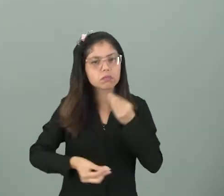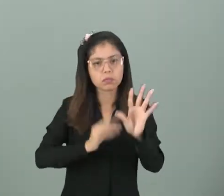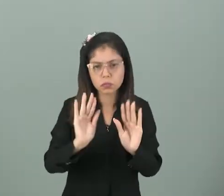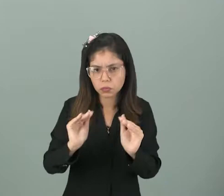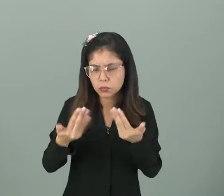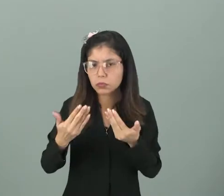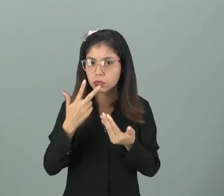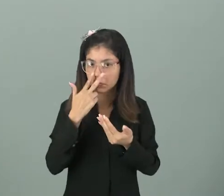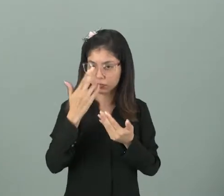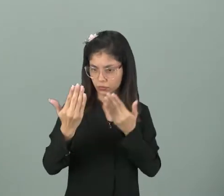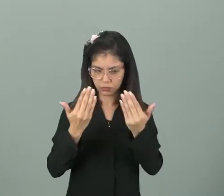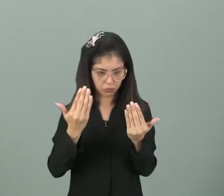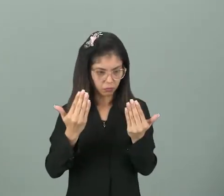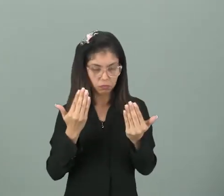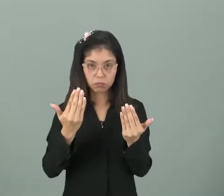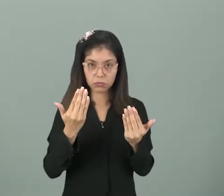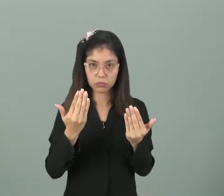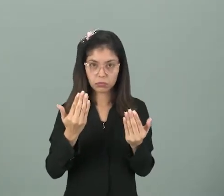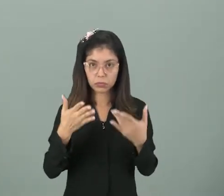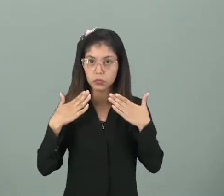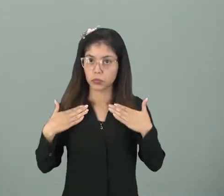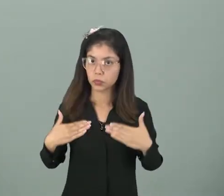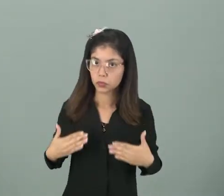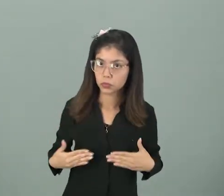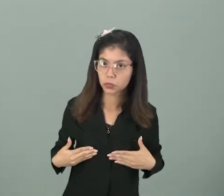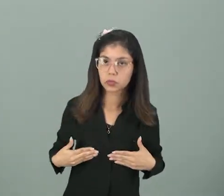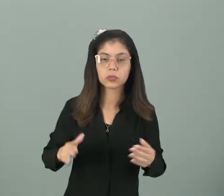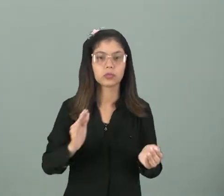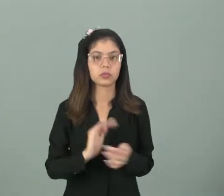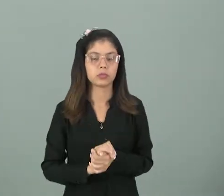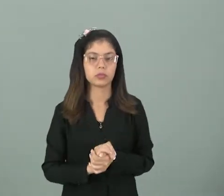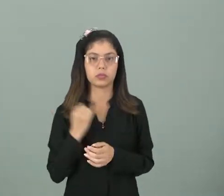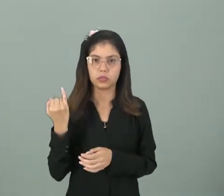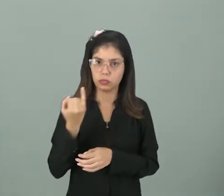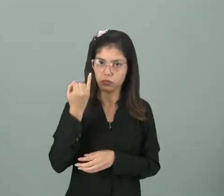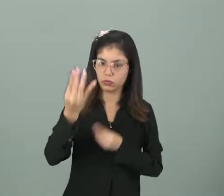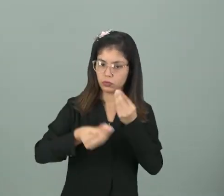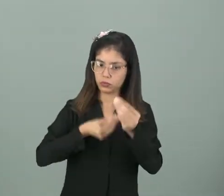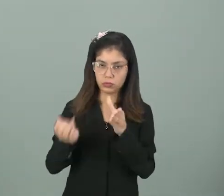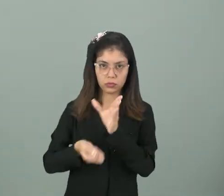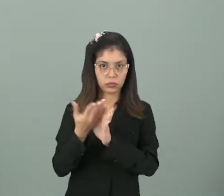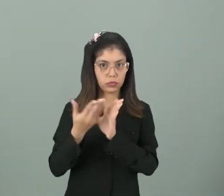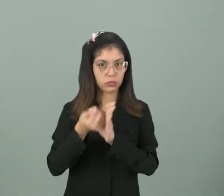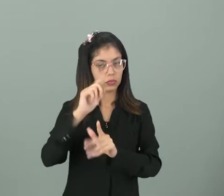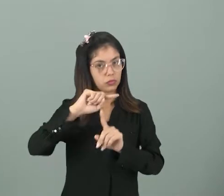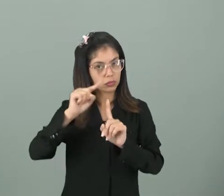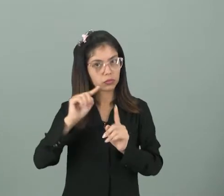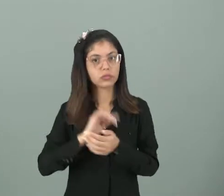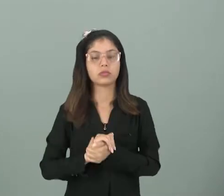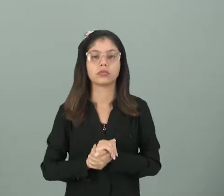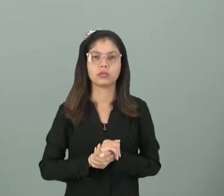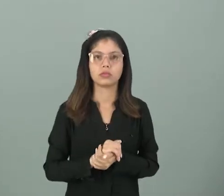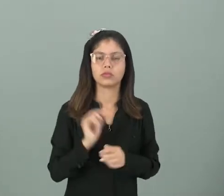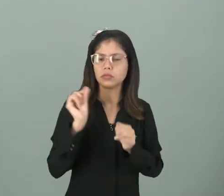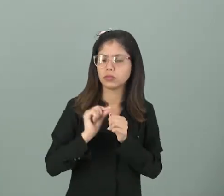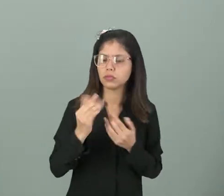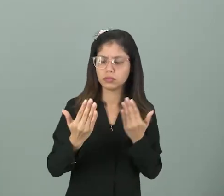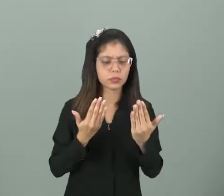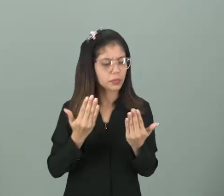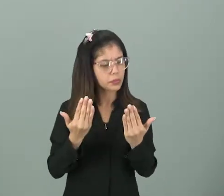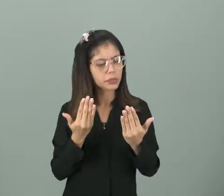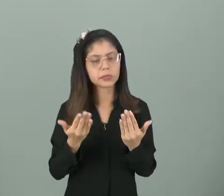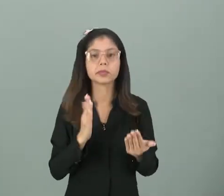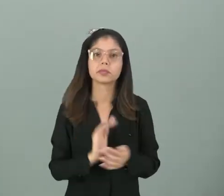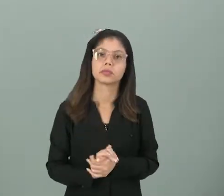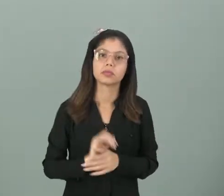as semelhanças existentes entre os corpos, entre os funcionamentos, o modo de reprodução, ou seja, fazendo uma